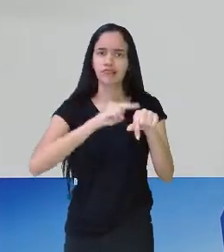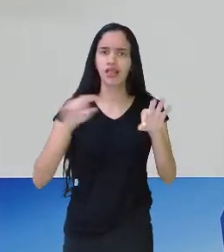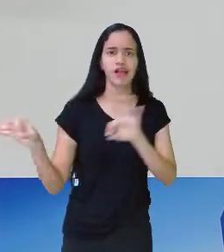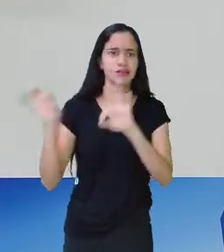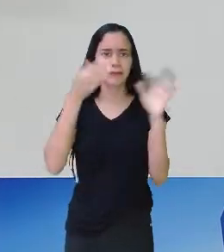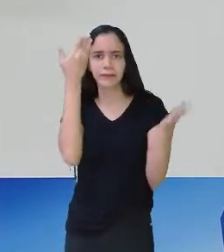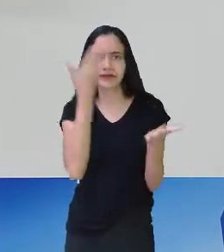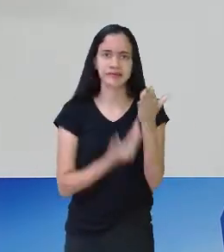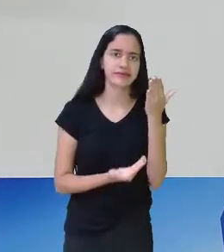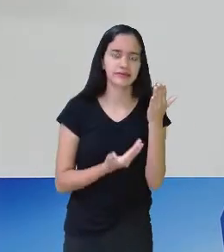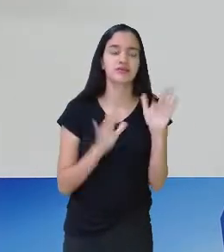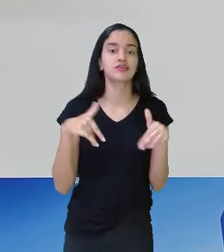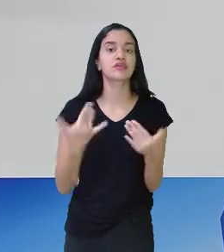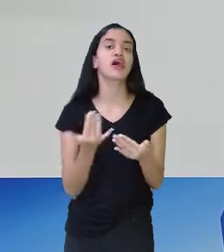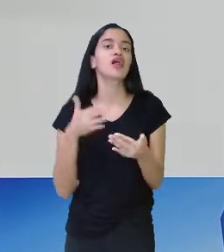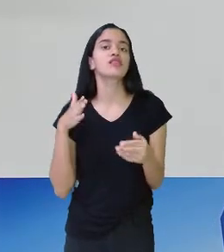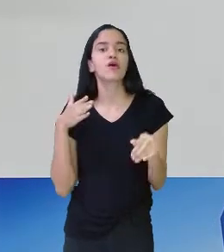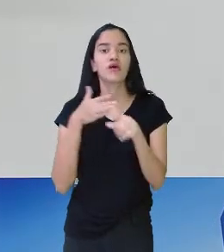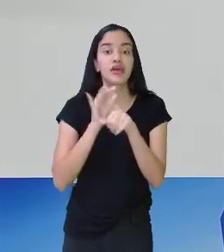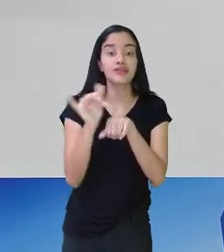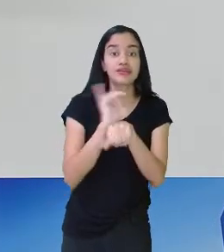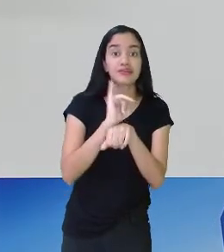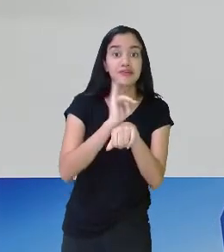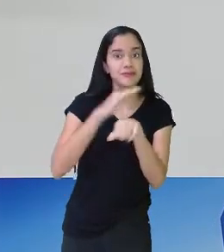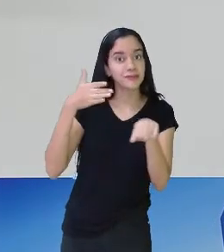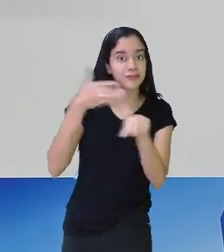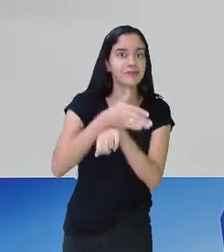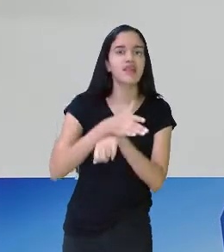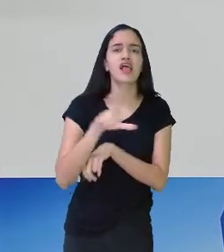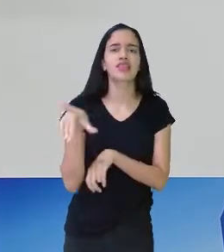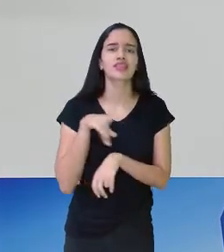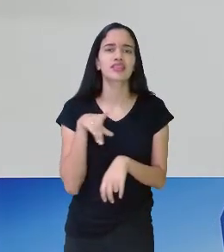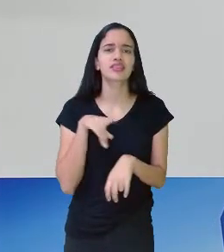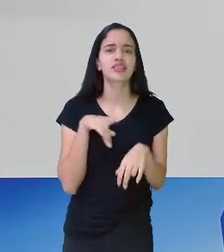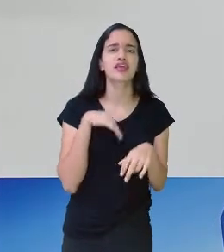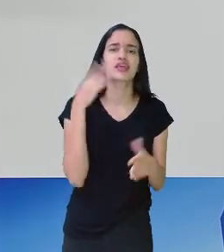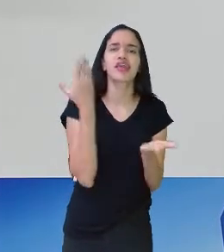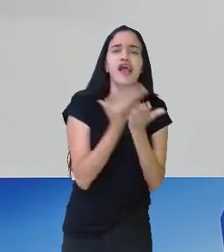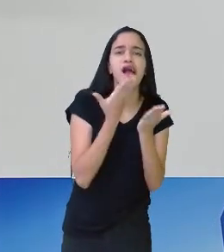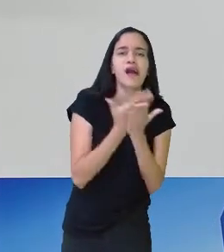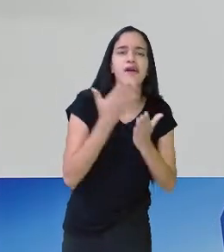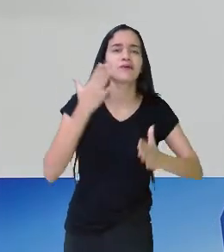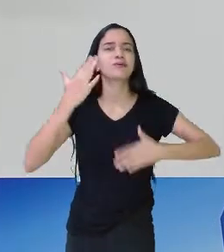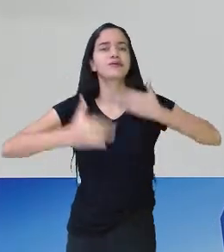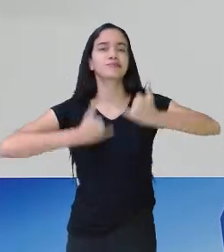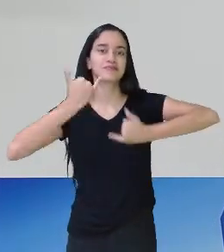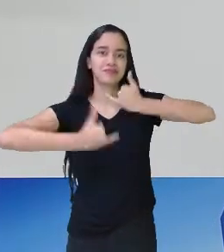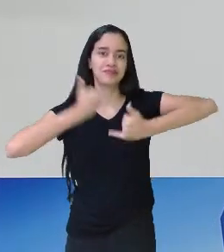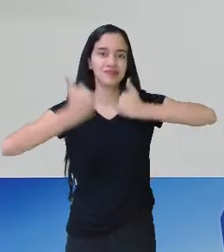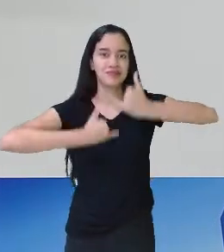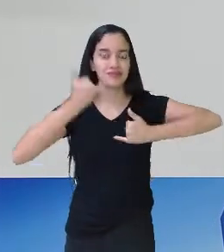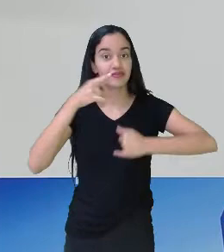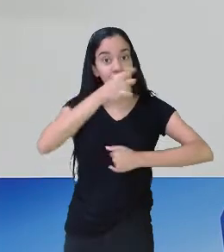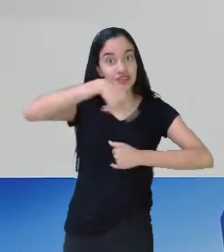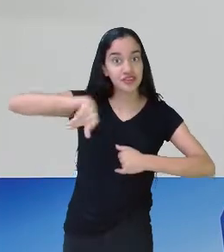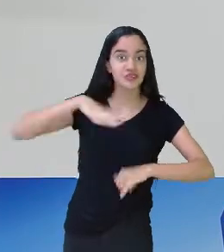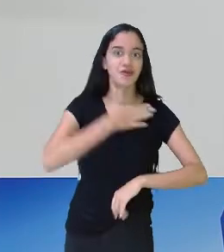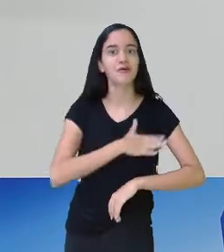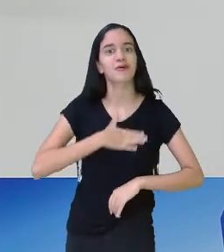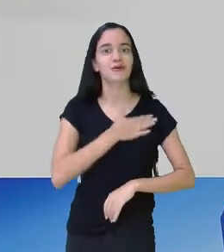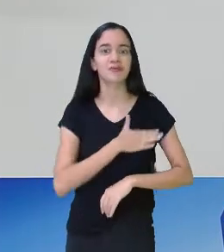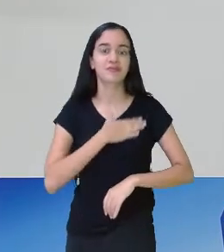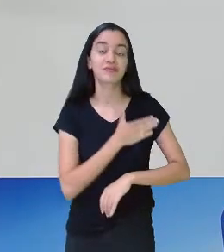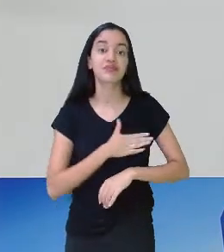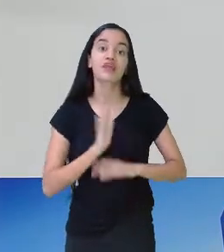a nossa aula? Vai lá no nosso canal do YouTube, gente. Tem um monte de aula divertida para vocês assistirem e vocês vão gostar